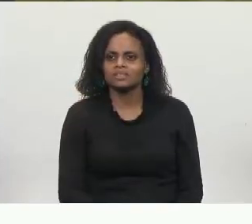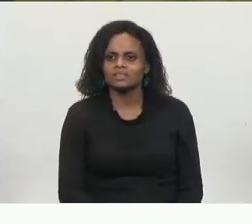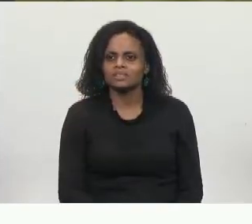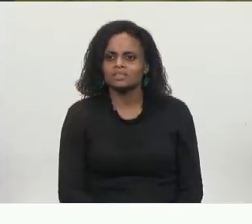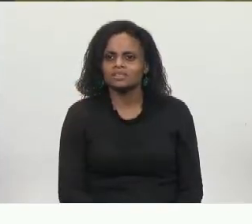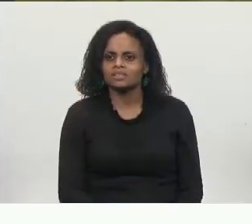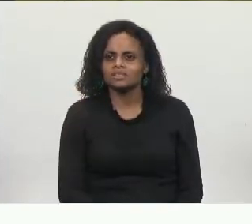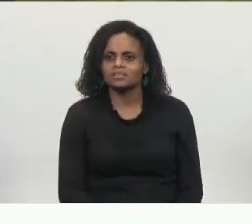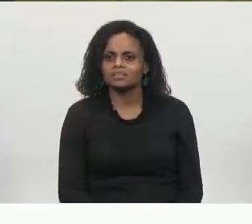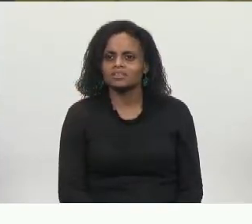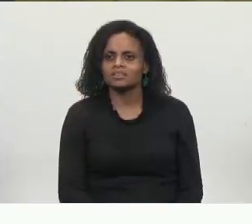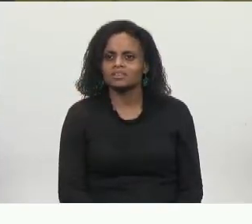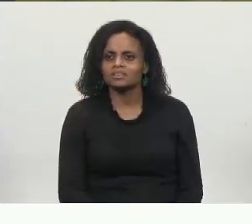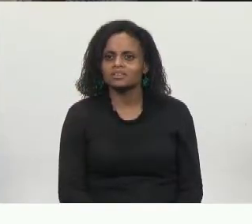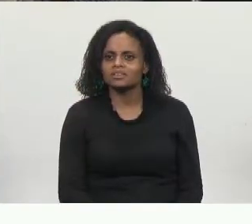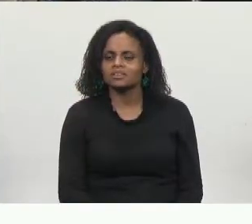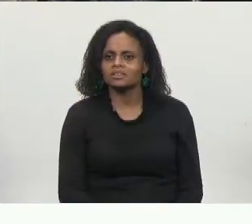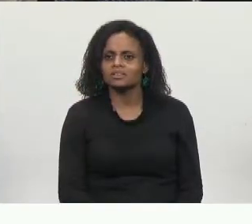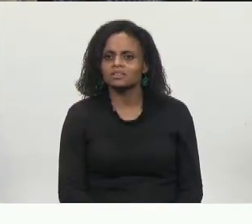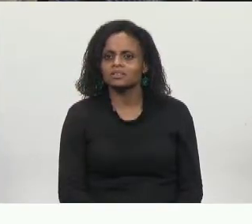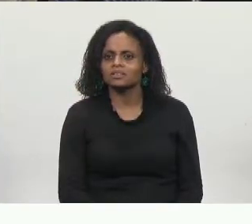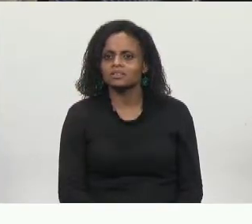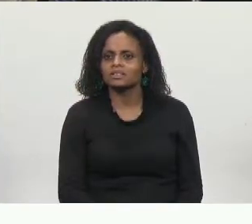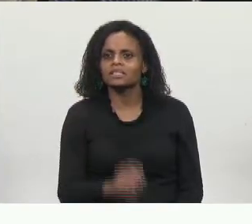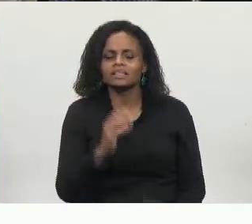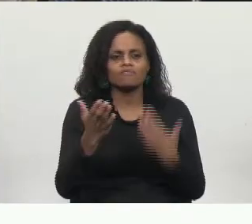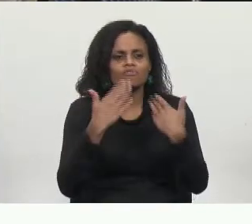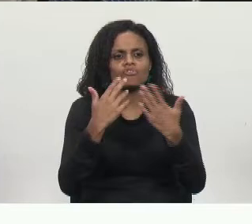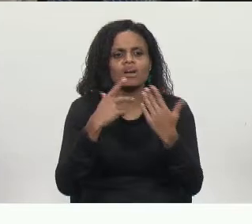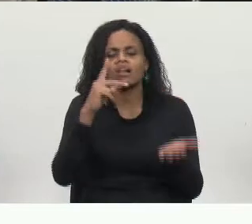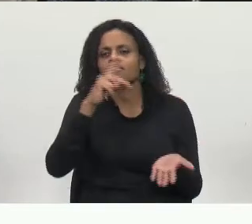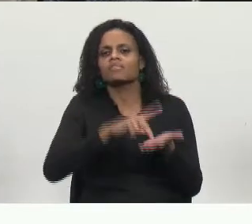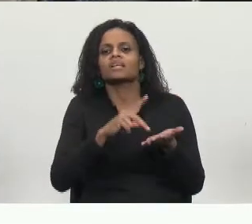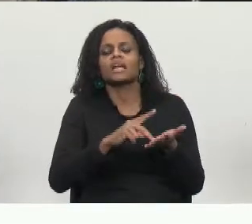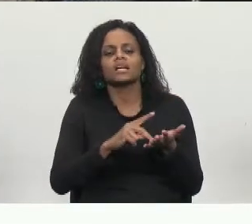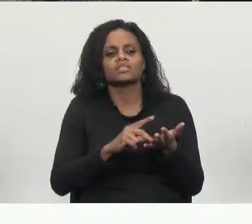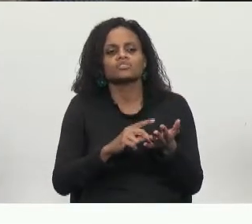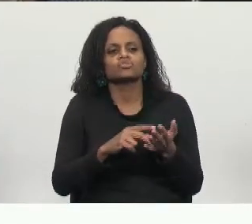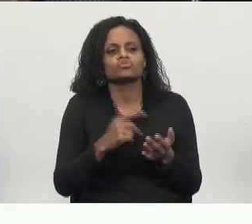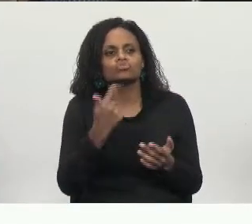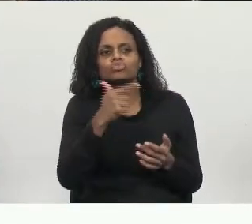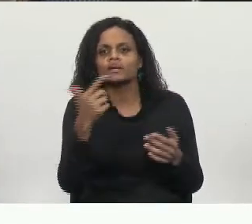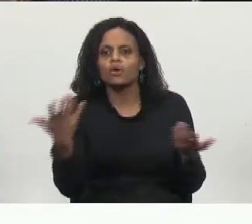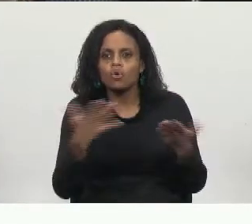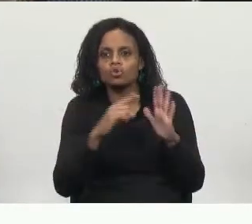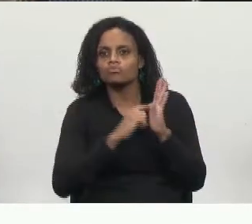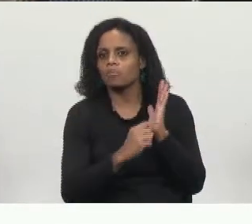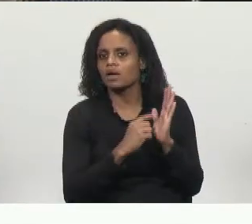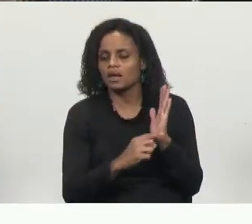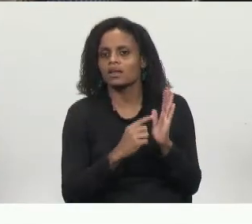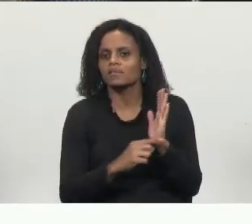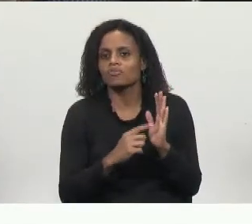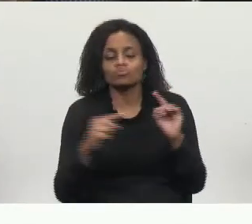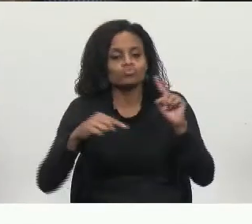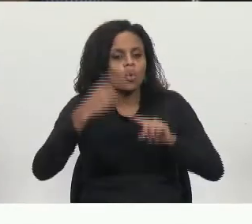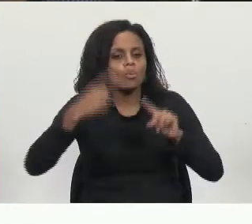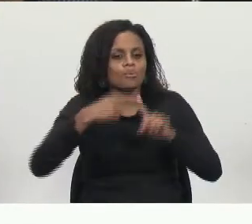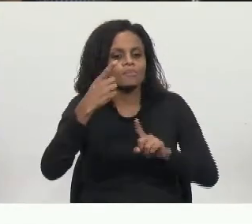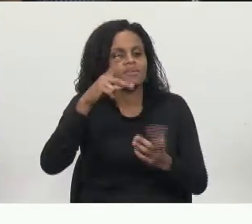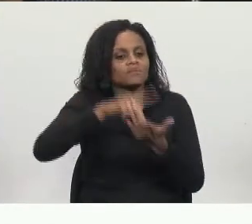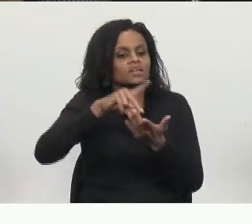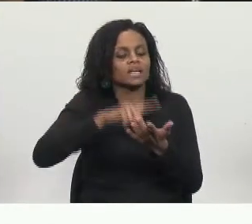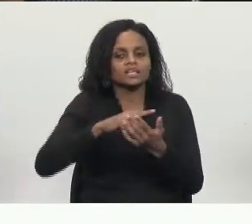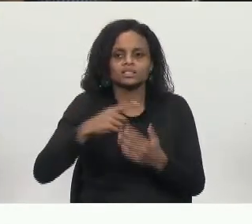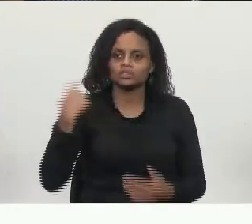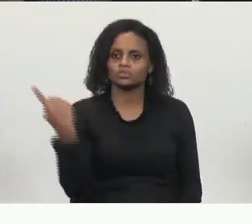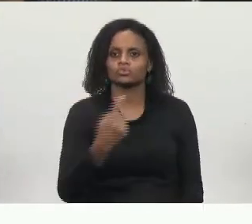perfeito. Ele é real. Esse não dialoga com a realidade, deputado Alexandre. O senhor não estava aqui, mas era isso que nós estávamos chamando a atenção.